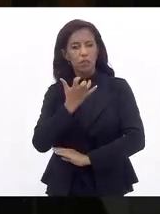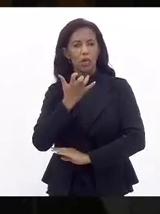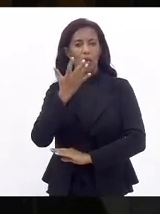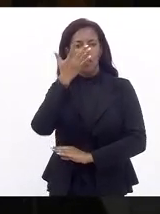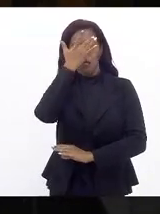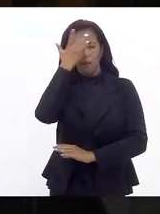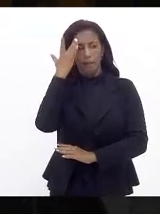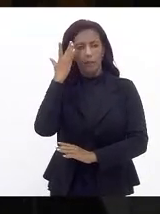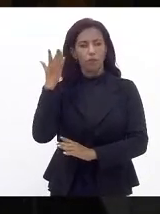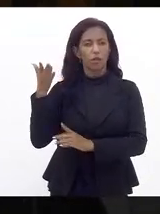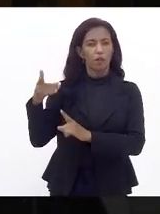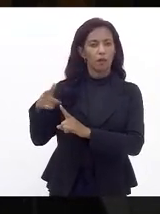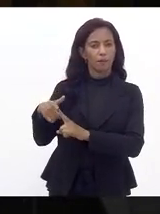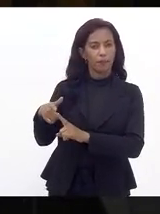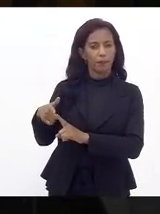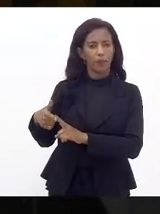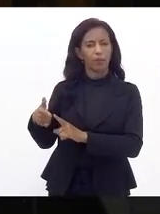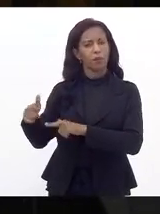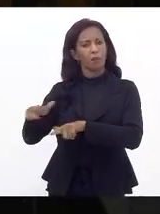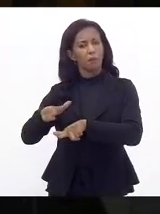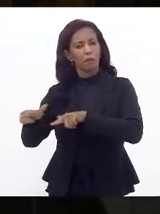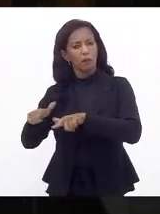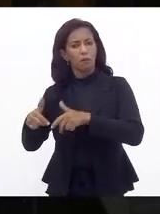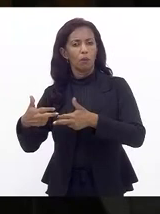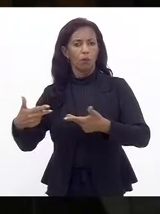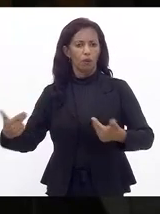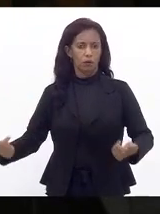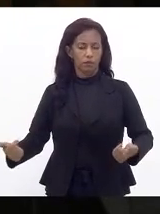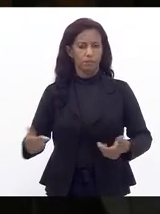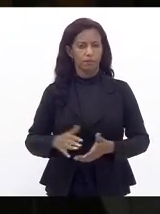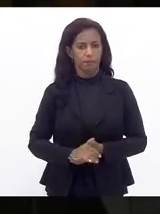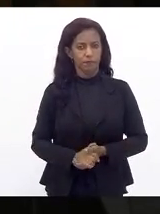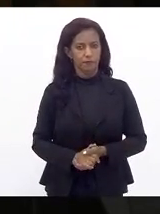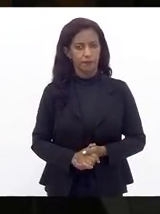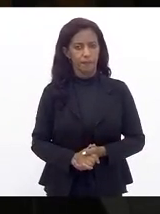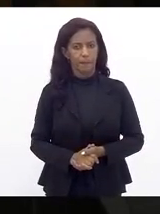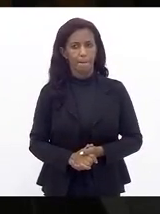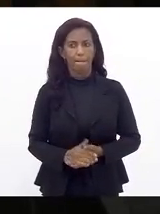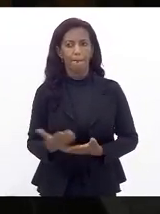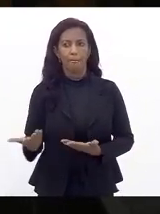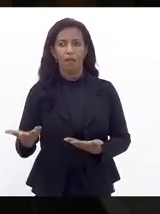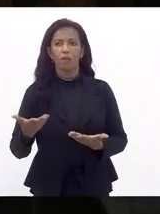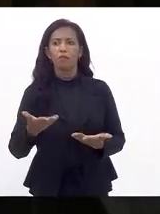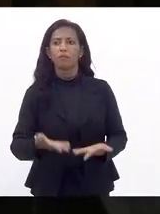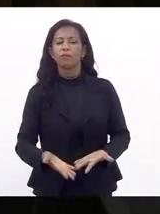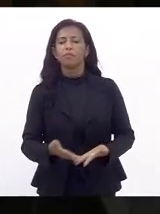ponta necessitando de um serviço de qualidade. Então, fica aqui